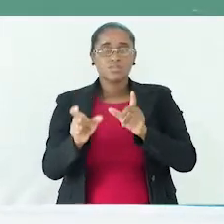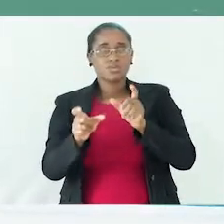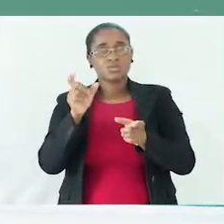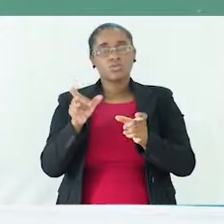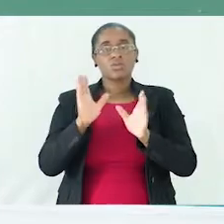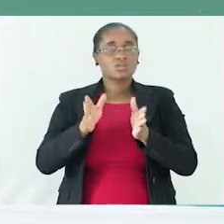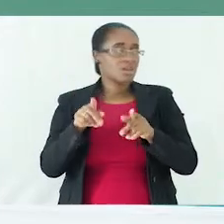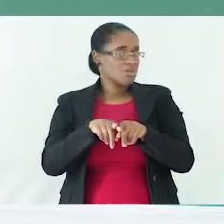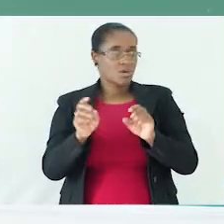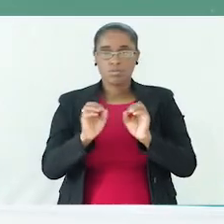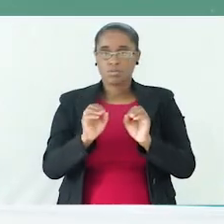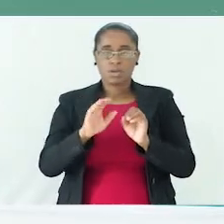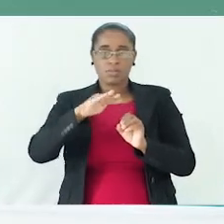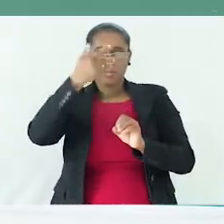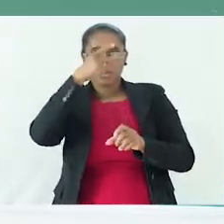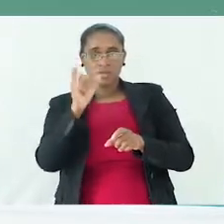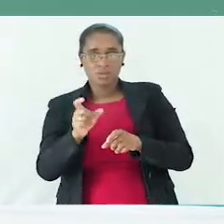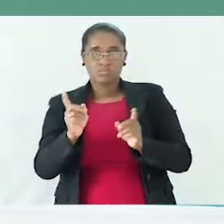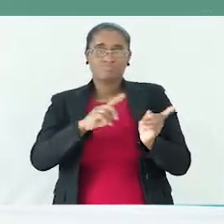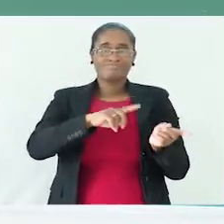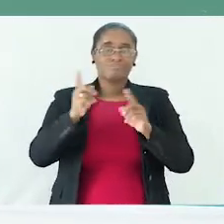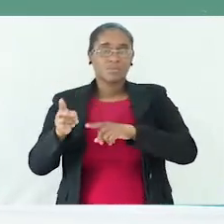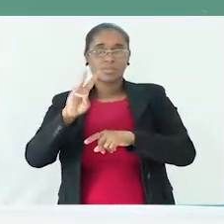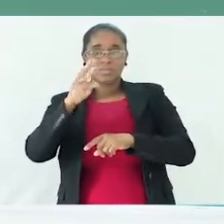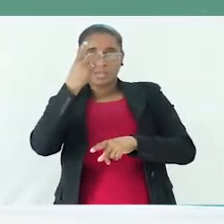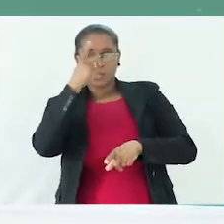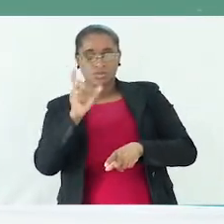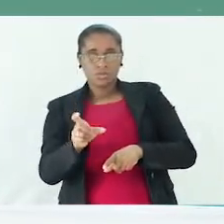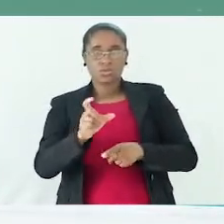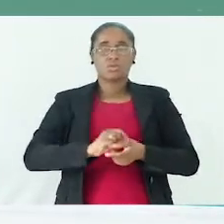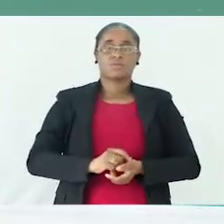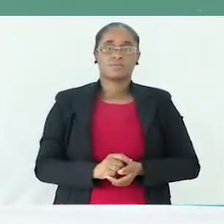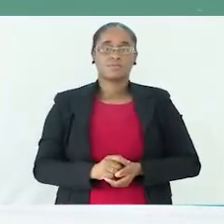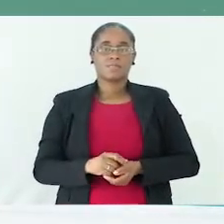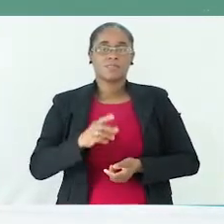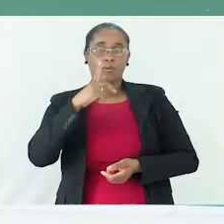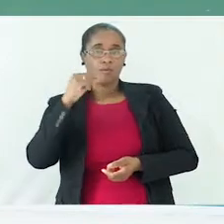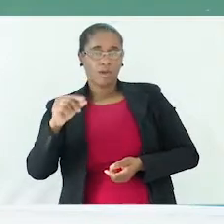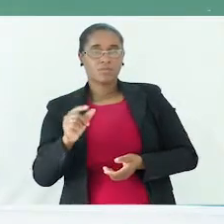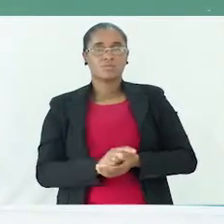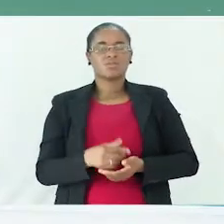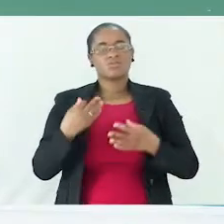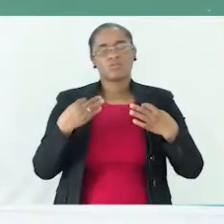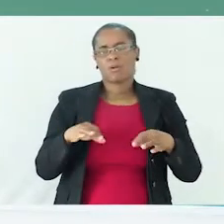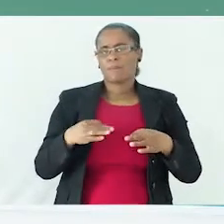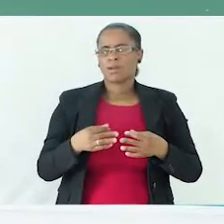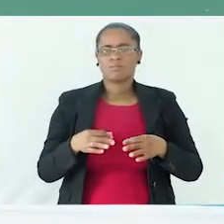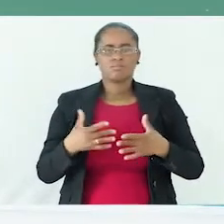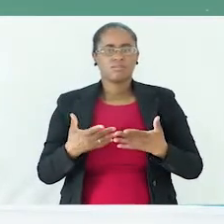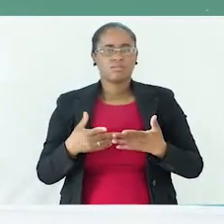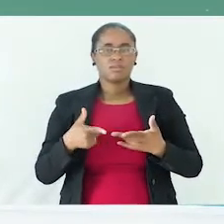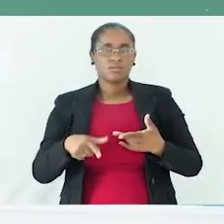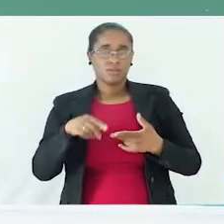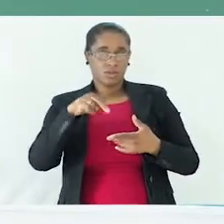será a mesma, a primeira pessoa passa para a terceira pessoa e os verbos, normalmente, se vêm